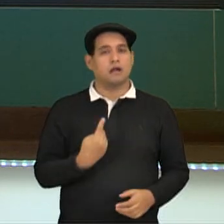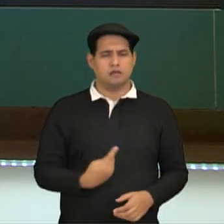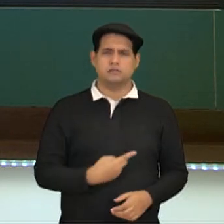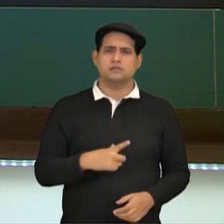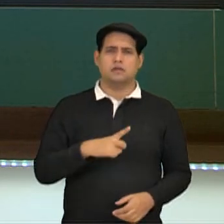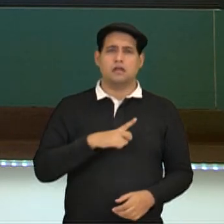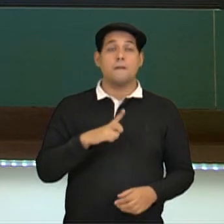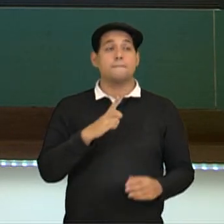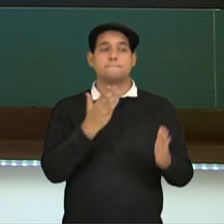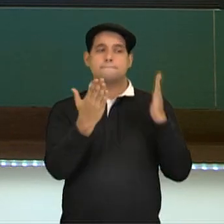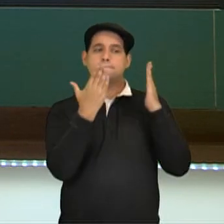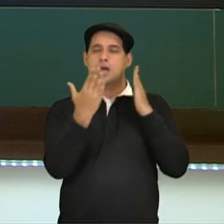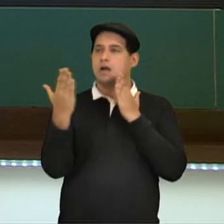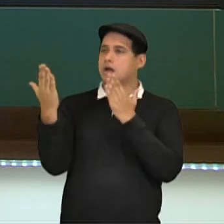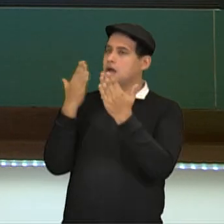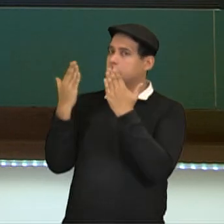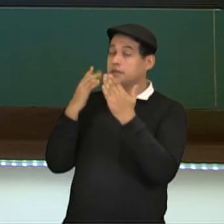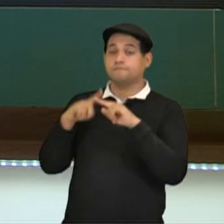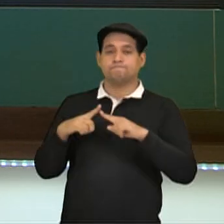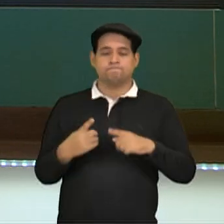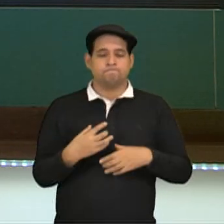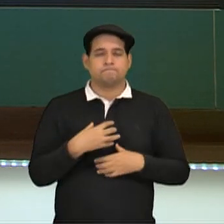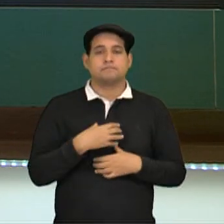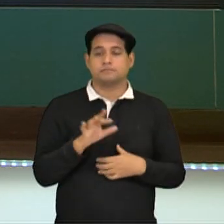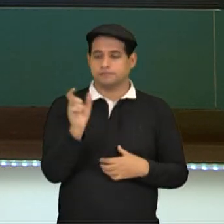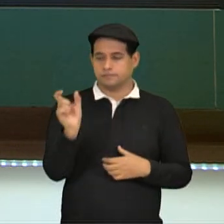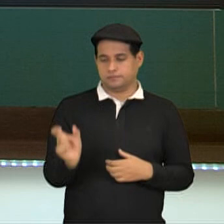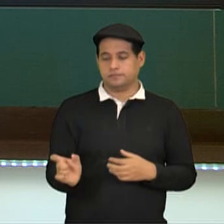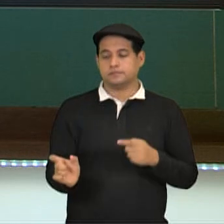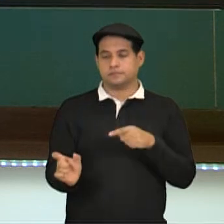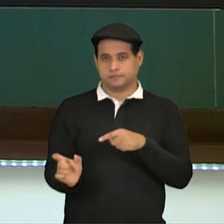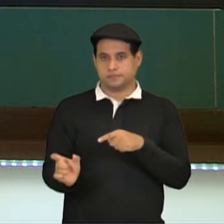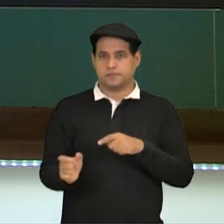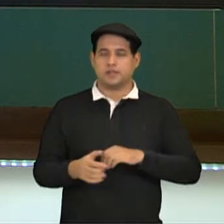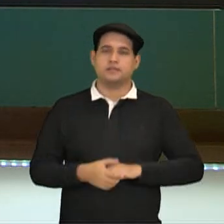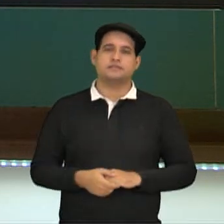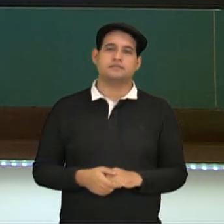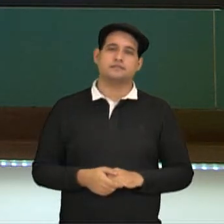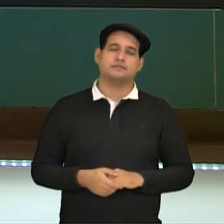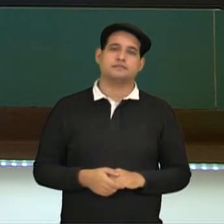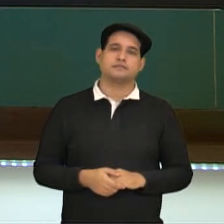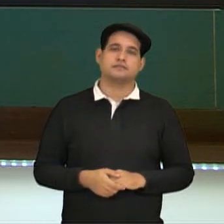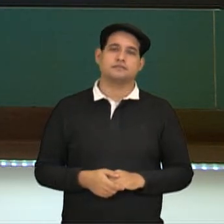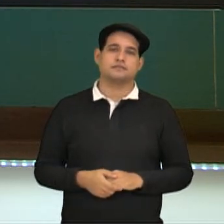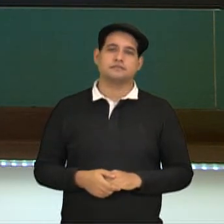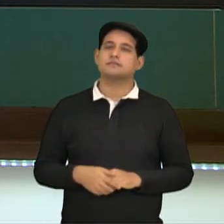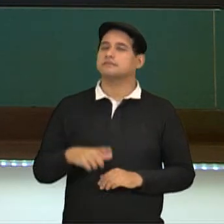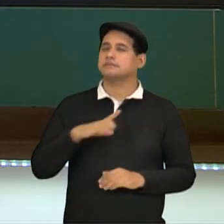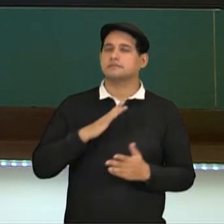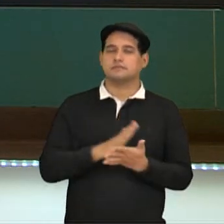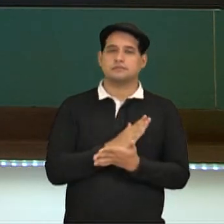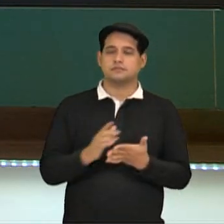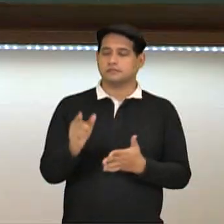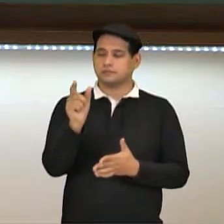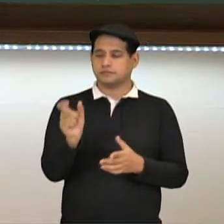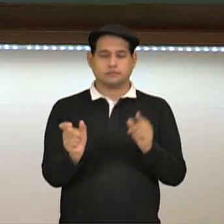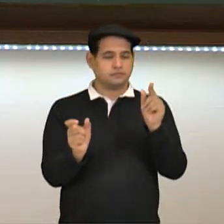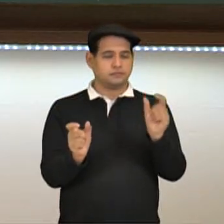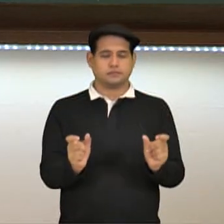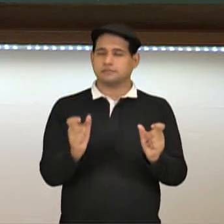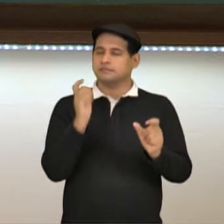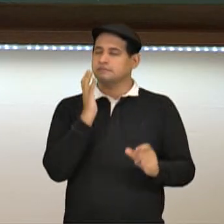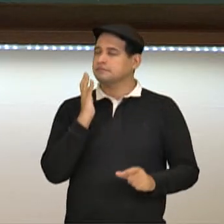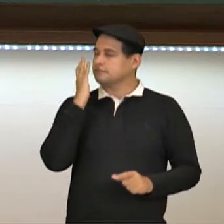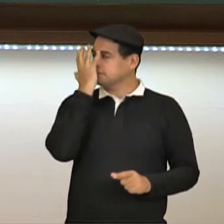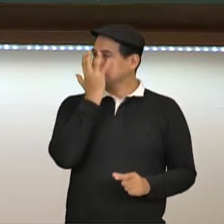considera psicológico, mais do interior do personagem, certo? Então a gente tem aí algumas das características do